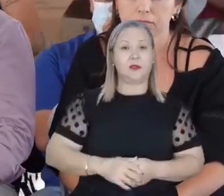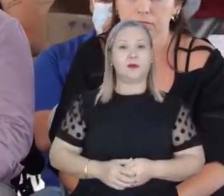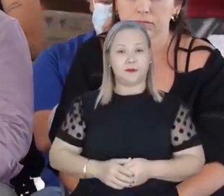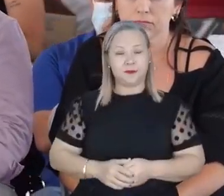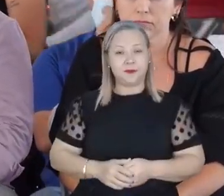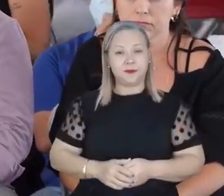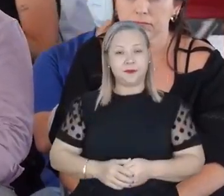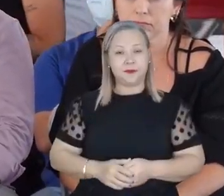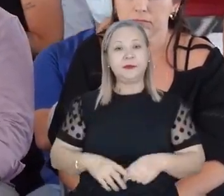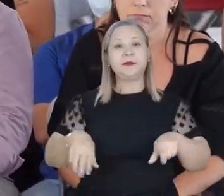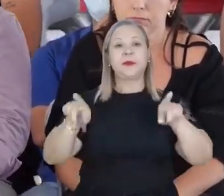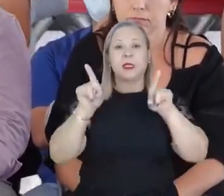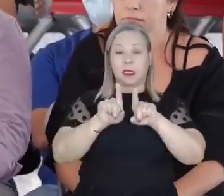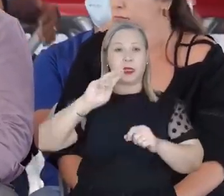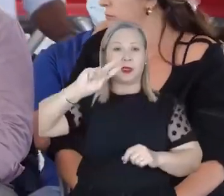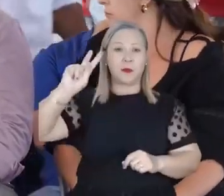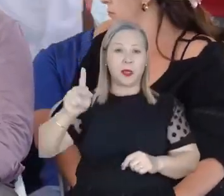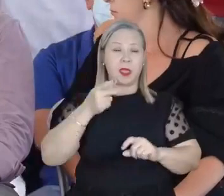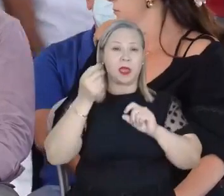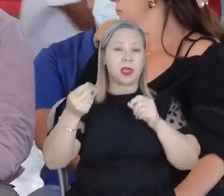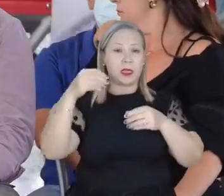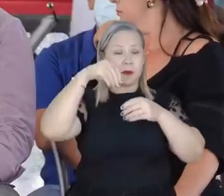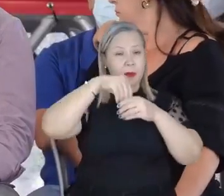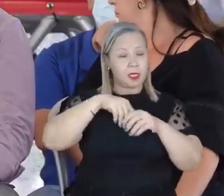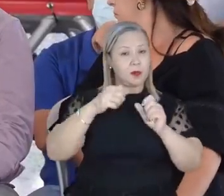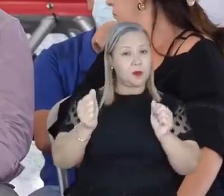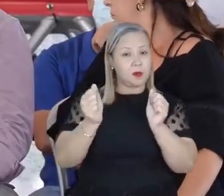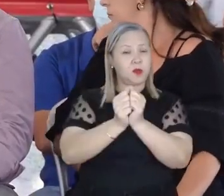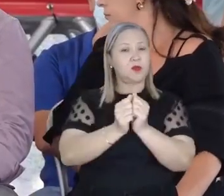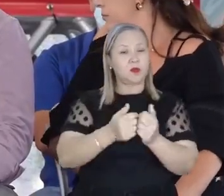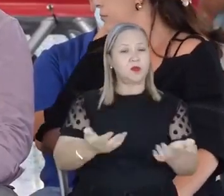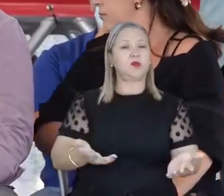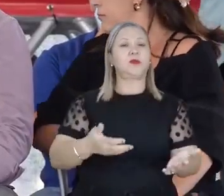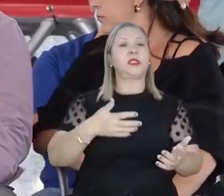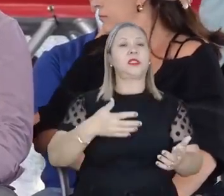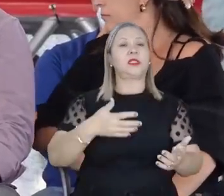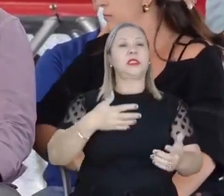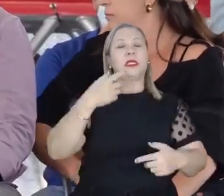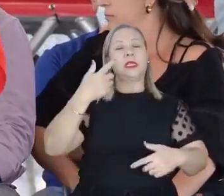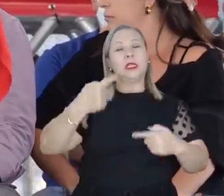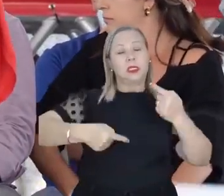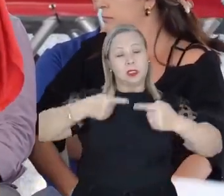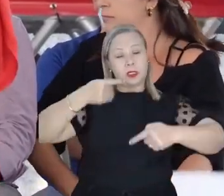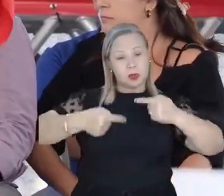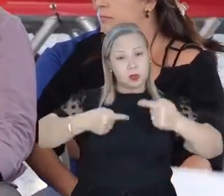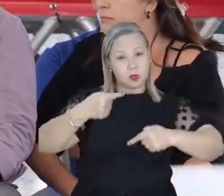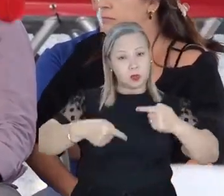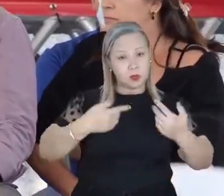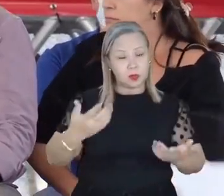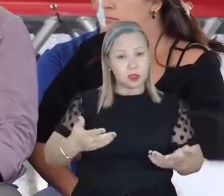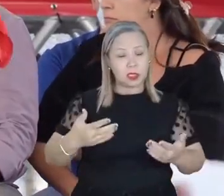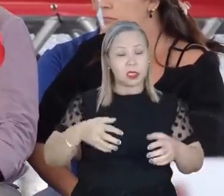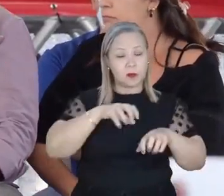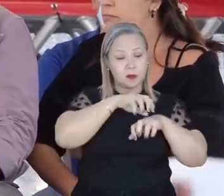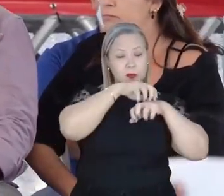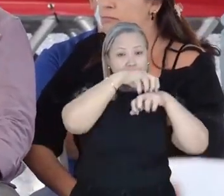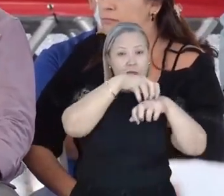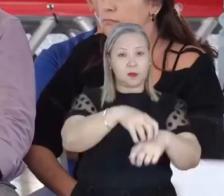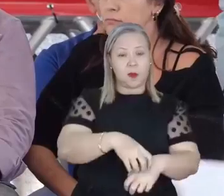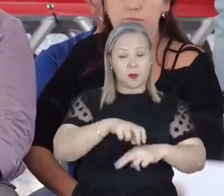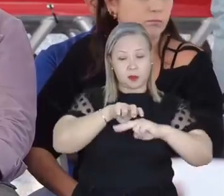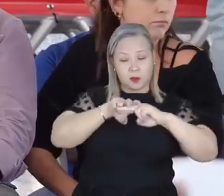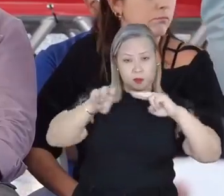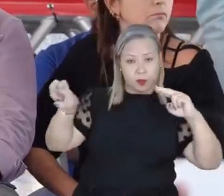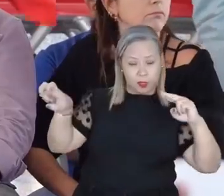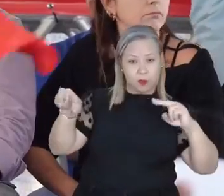a questão da causa do transporte metroferroviário. É muito importante. A gente vive falando,